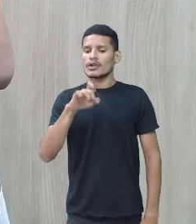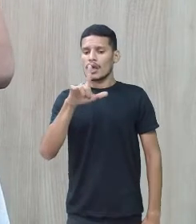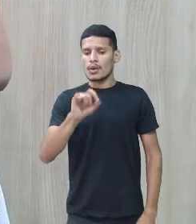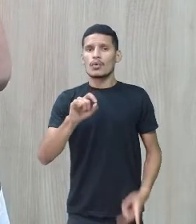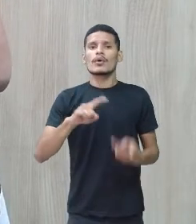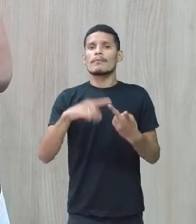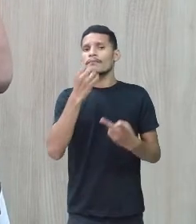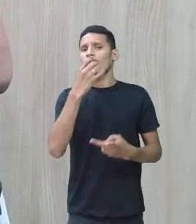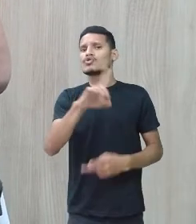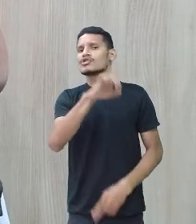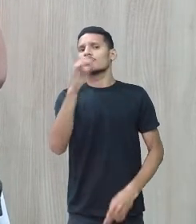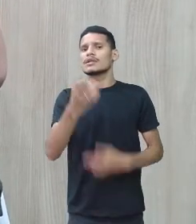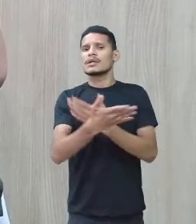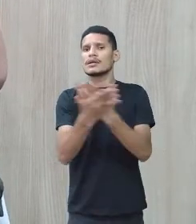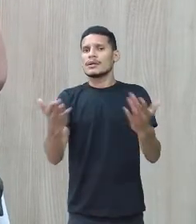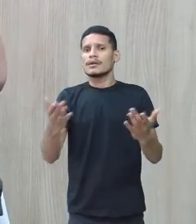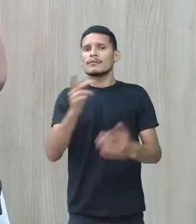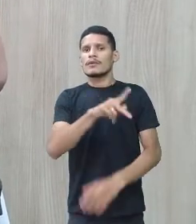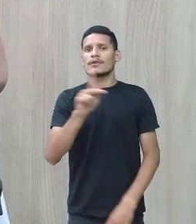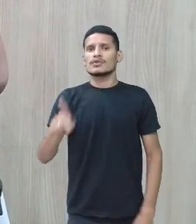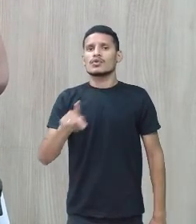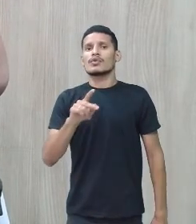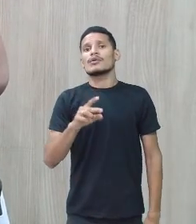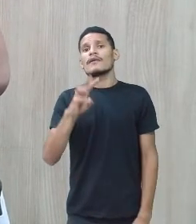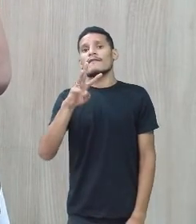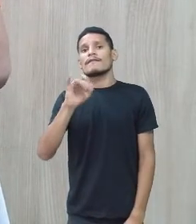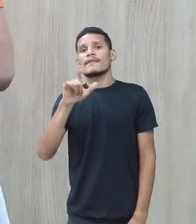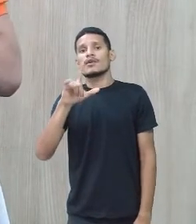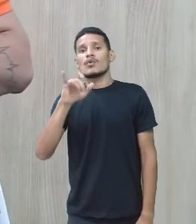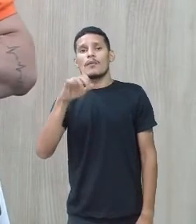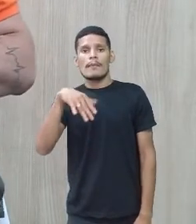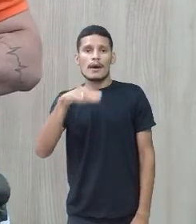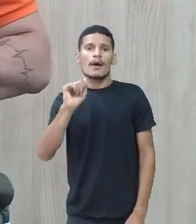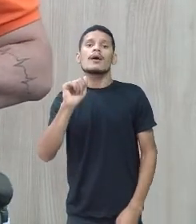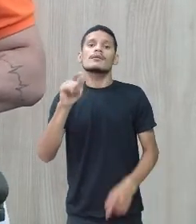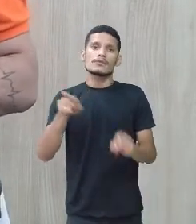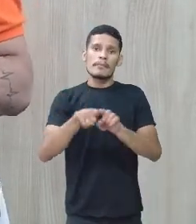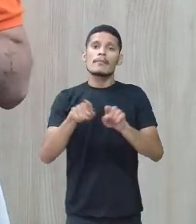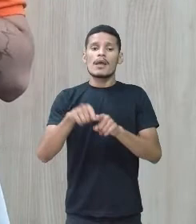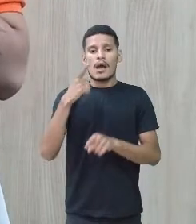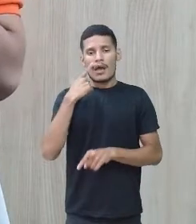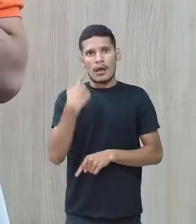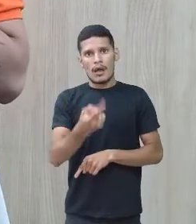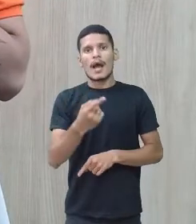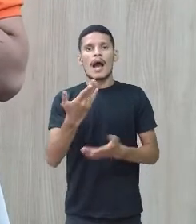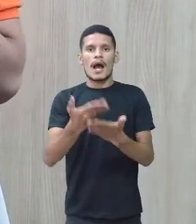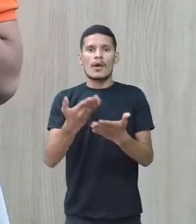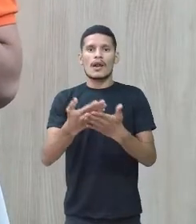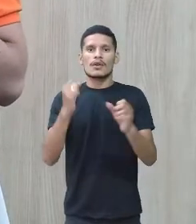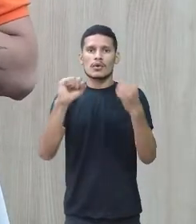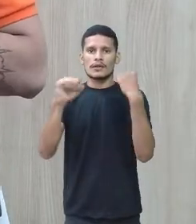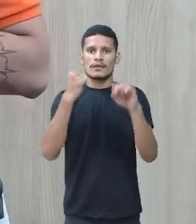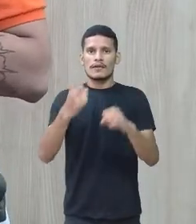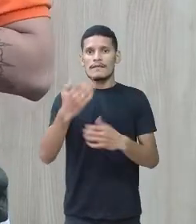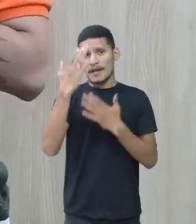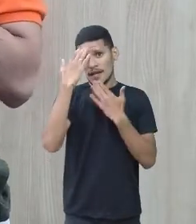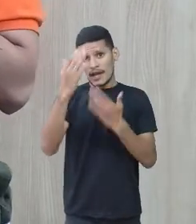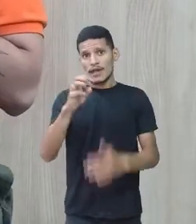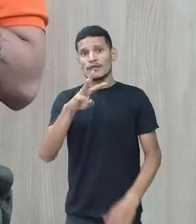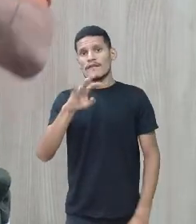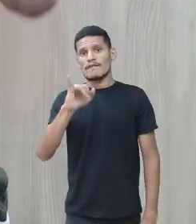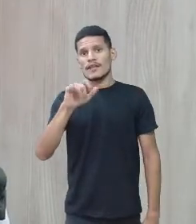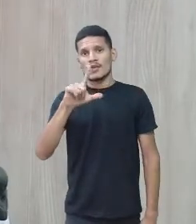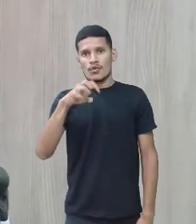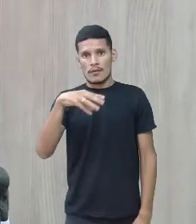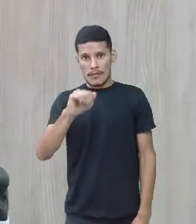bom dia, professor. A professora Vilma aqui, ó, ligado na aula de Educação Física. Valeu, professora Vilma. Cheiro, Vilma.